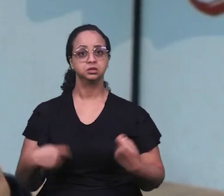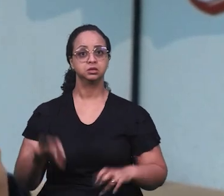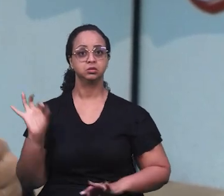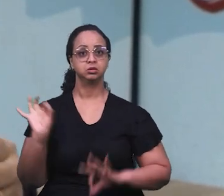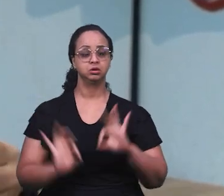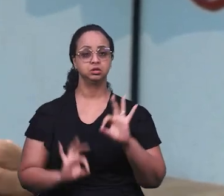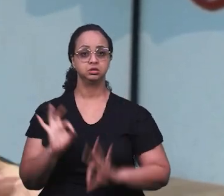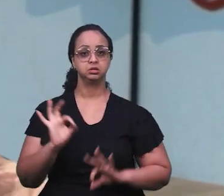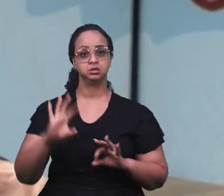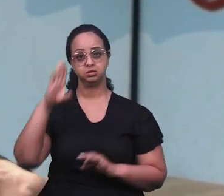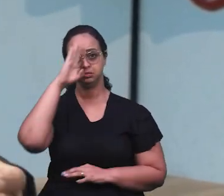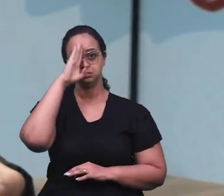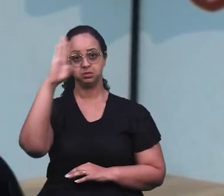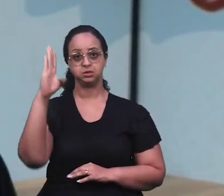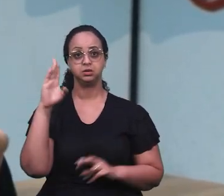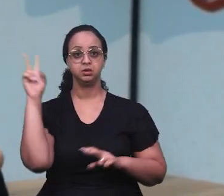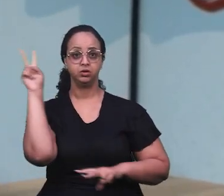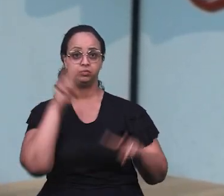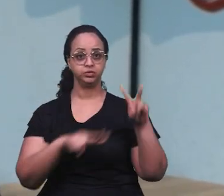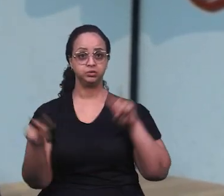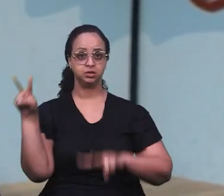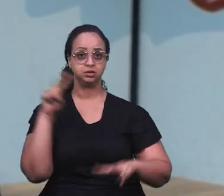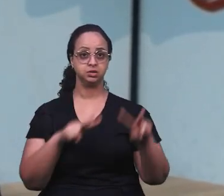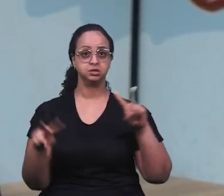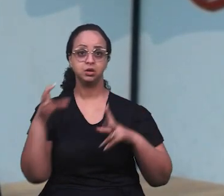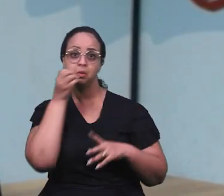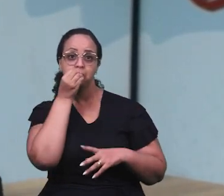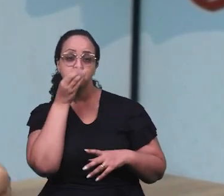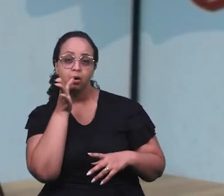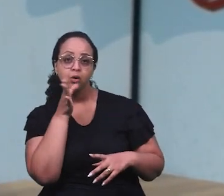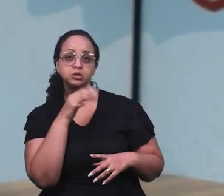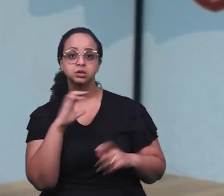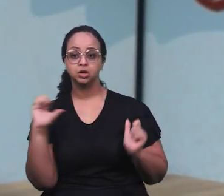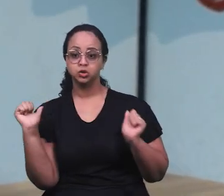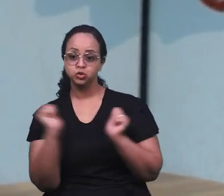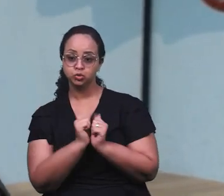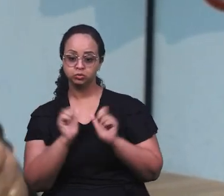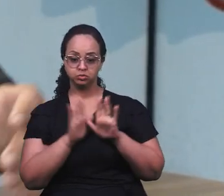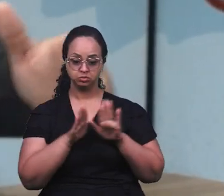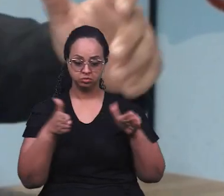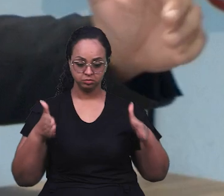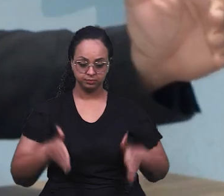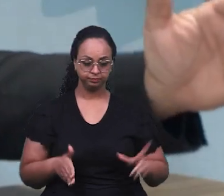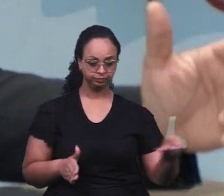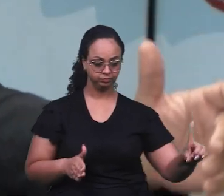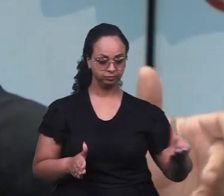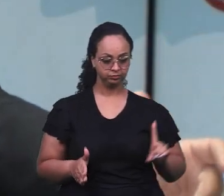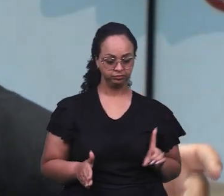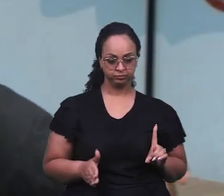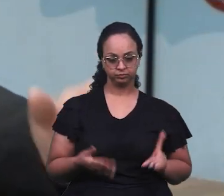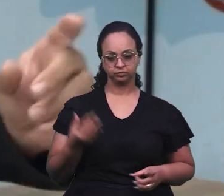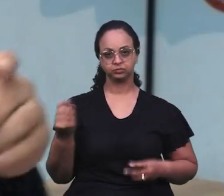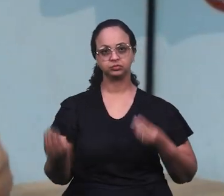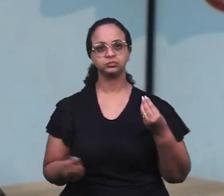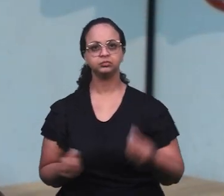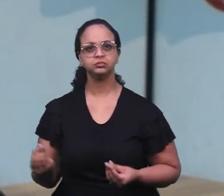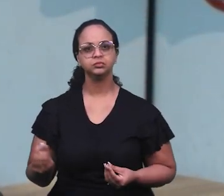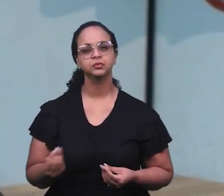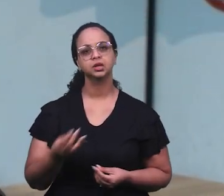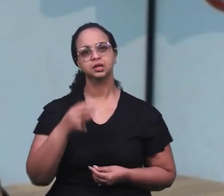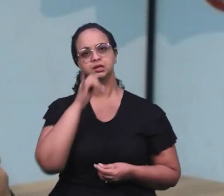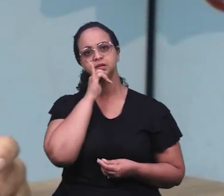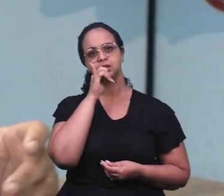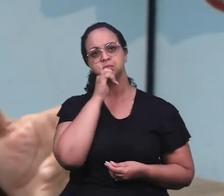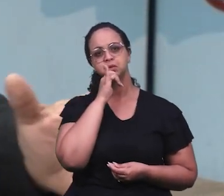Mas o que tem que ser priorizado é que é uma boa visualização do intérprete. Né? Se vai ser do lado do púlpito, se vai ser mais perto do palanque, e também o